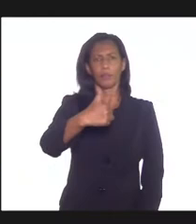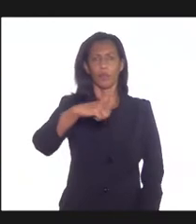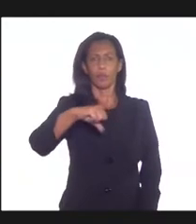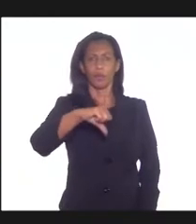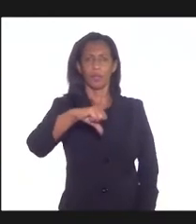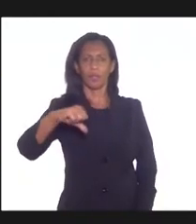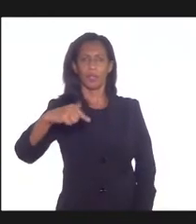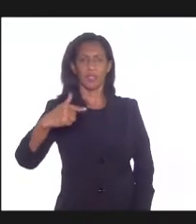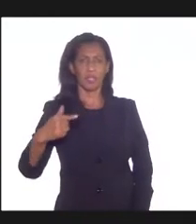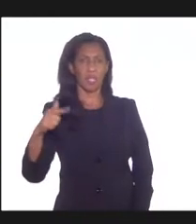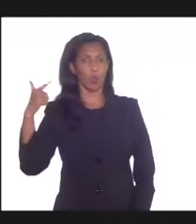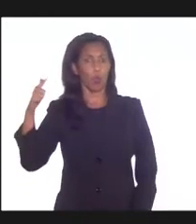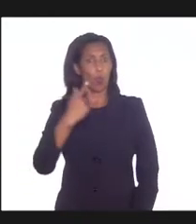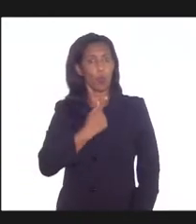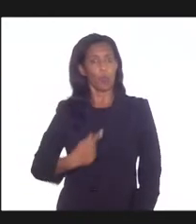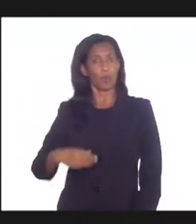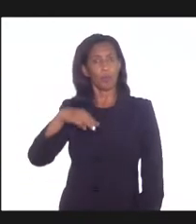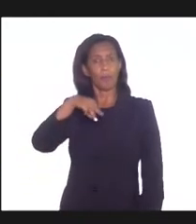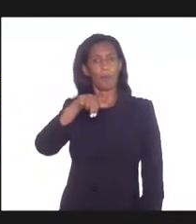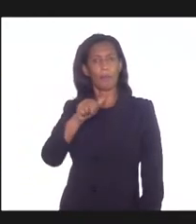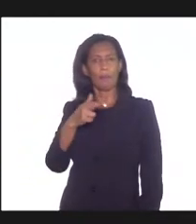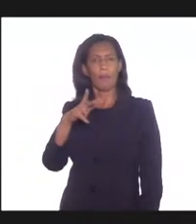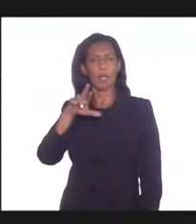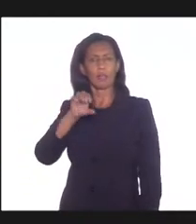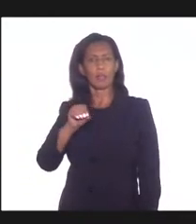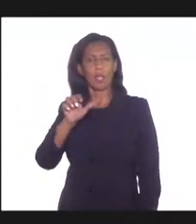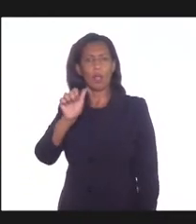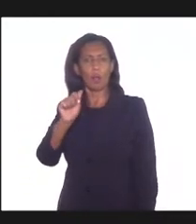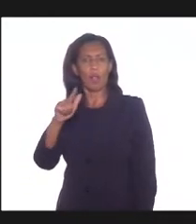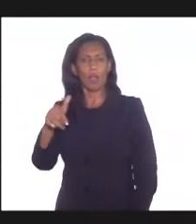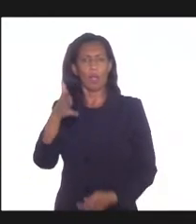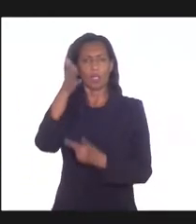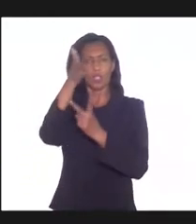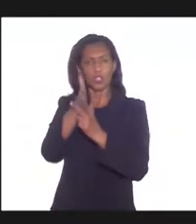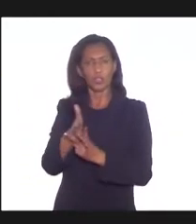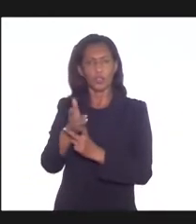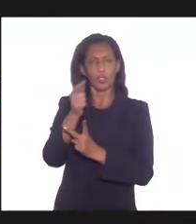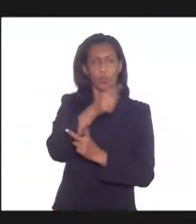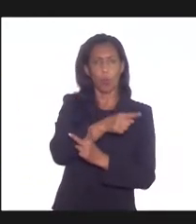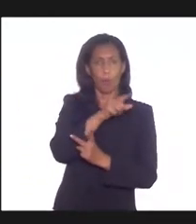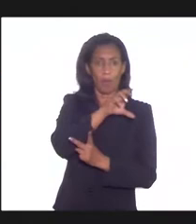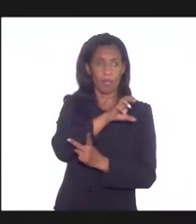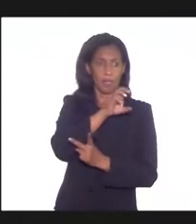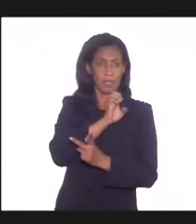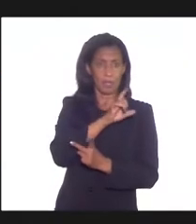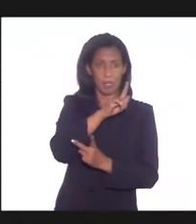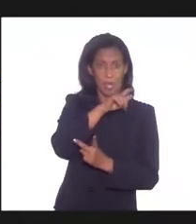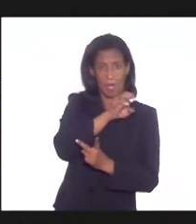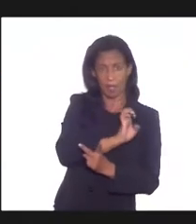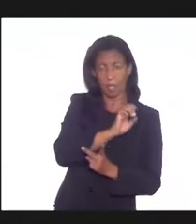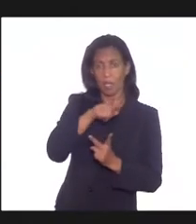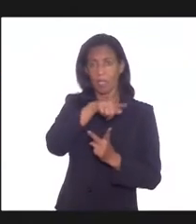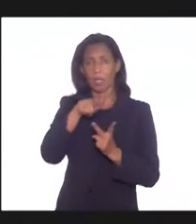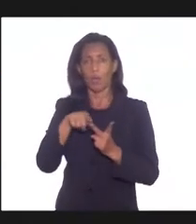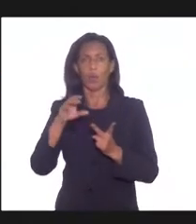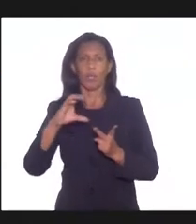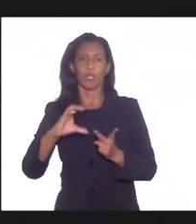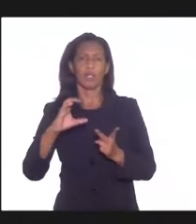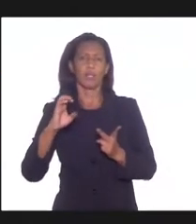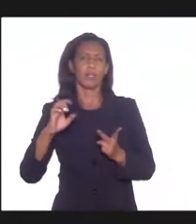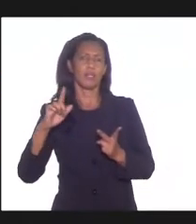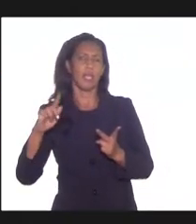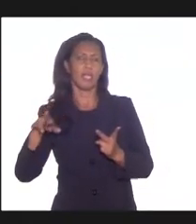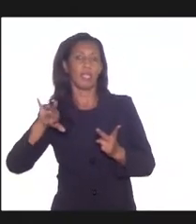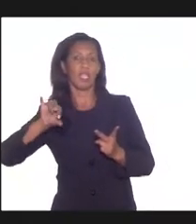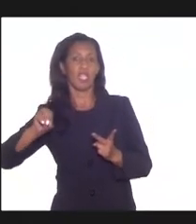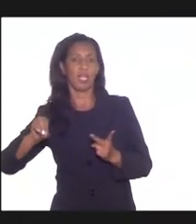governo Marcelo Alencar, onde dividiu o Estado em duas concessões, uma para a SEG outra para Segue Rio, e que atualmente recebe